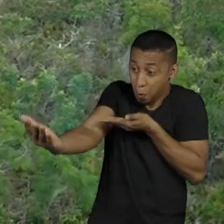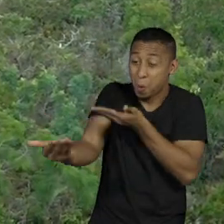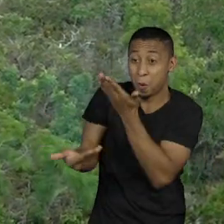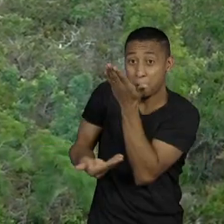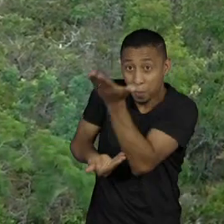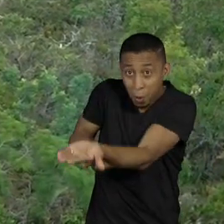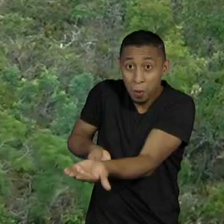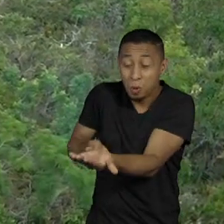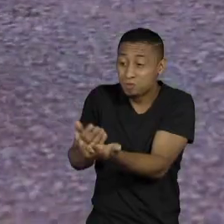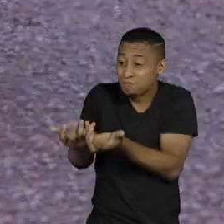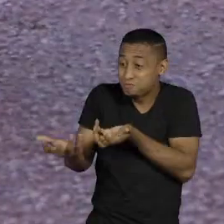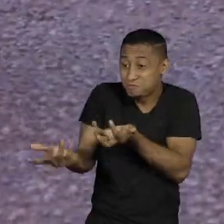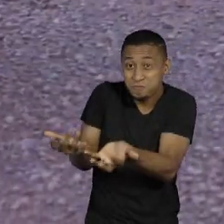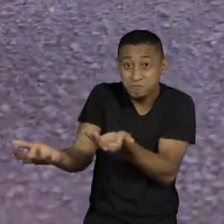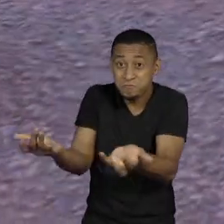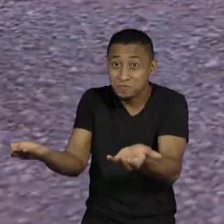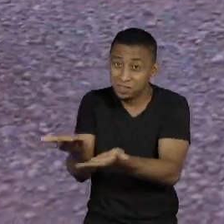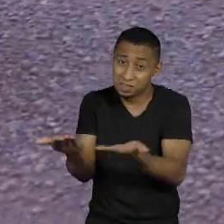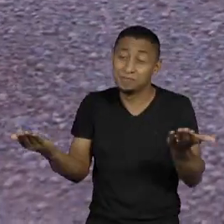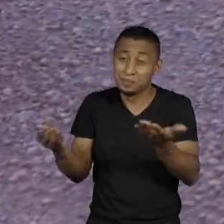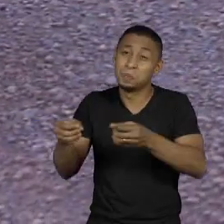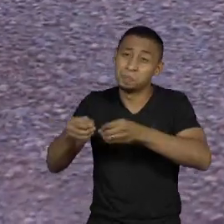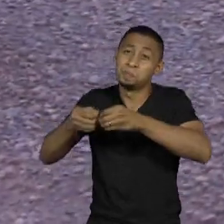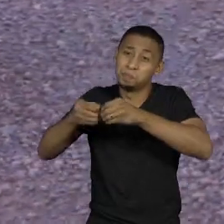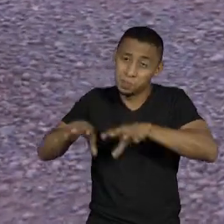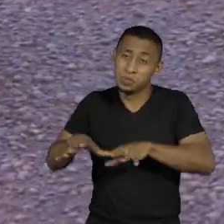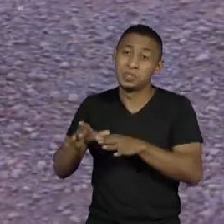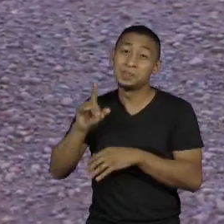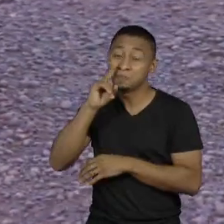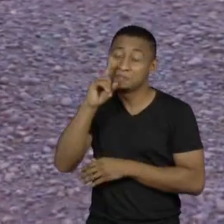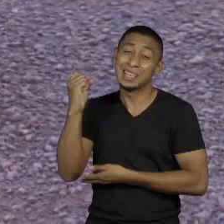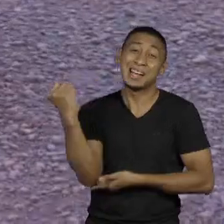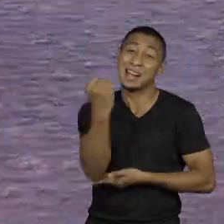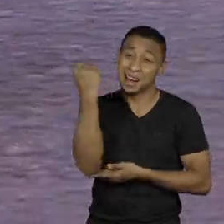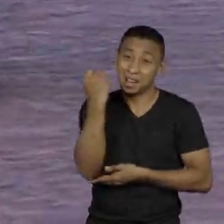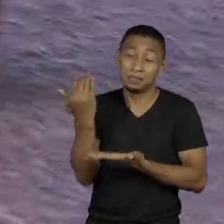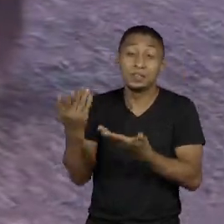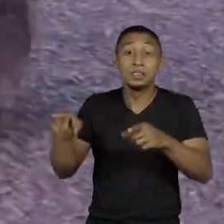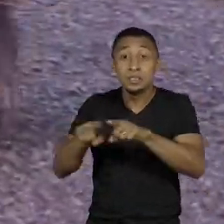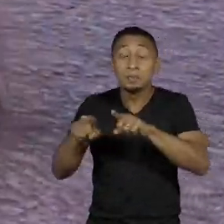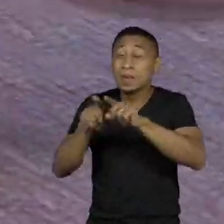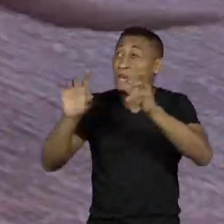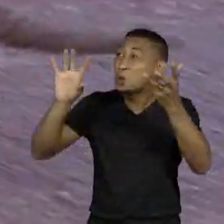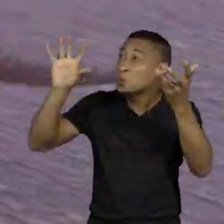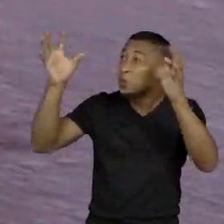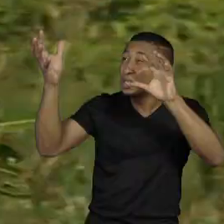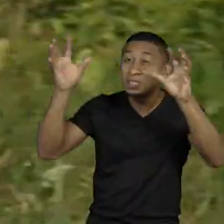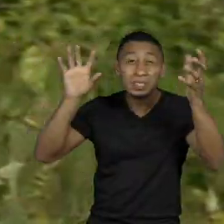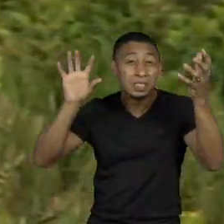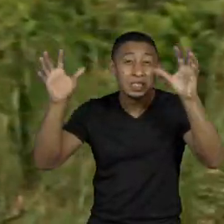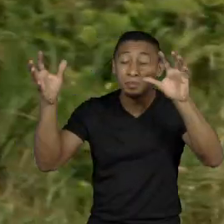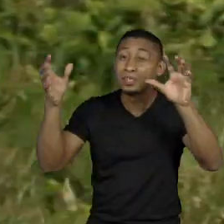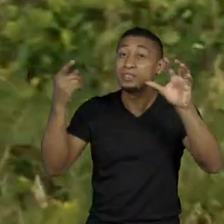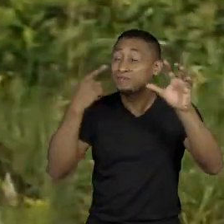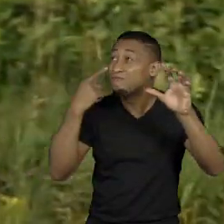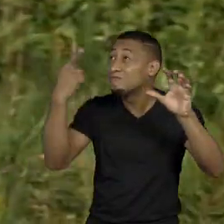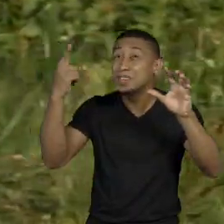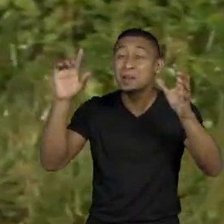muito graves, né? Tanto na perda da biodiversidade, mas também nas questões climáticas. A gente vê aí uma